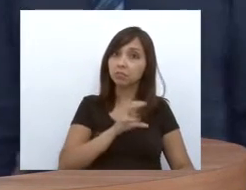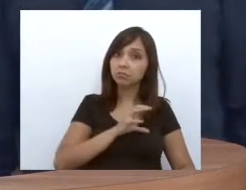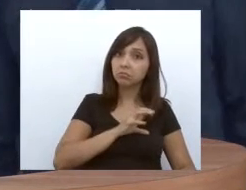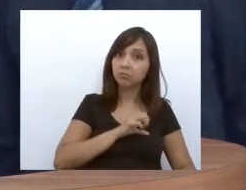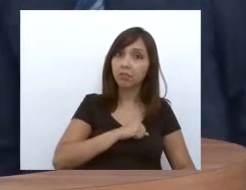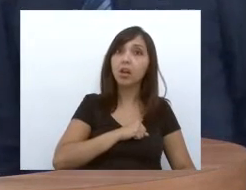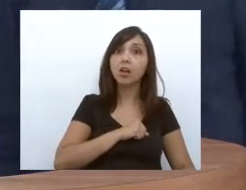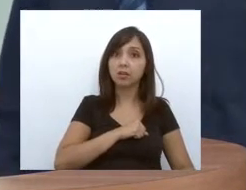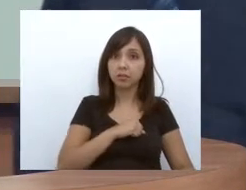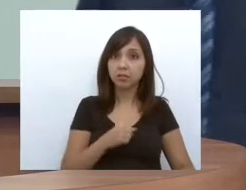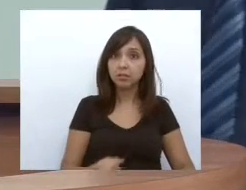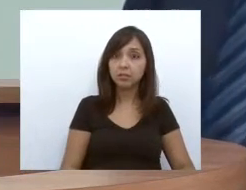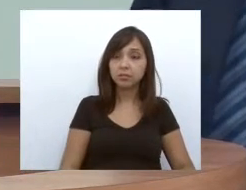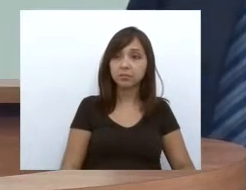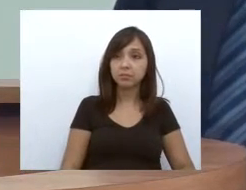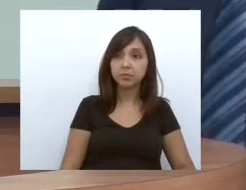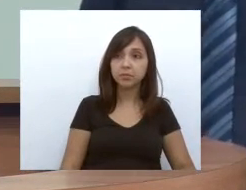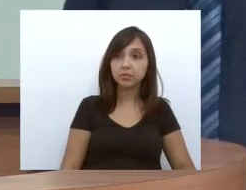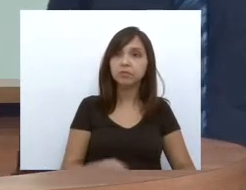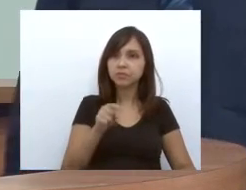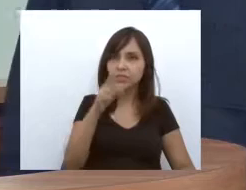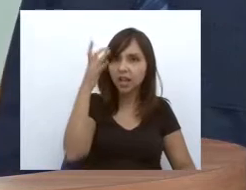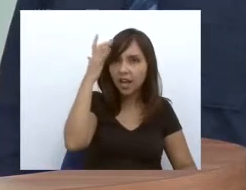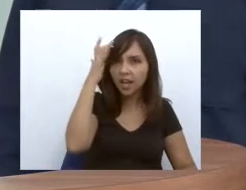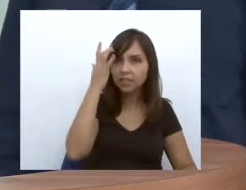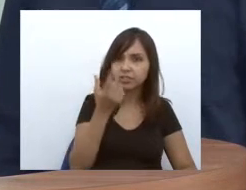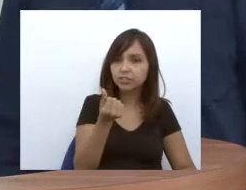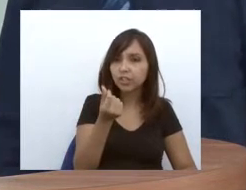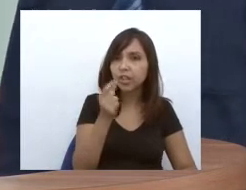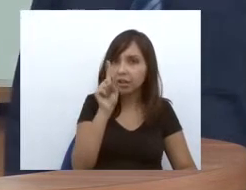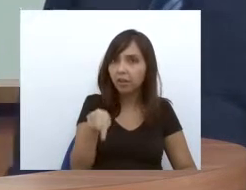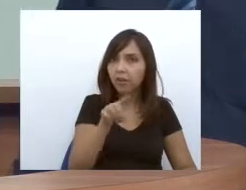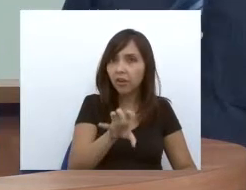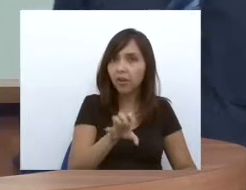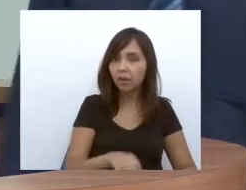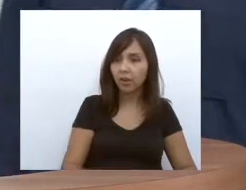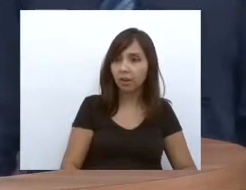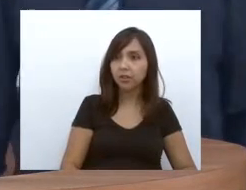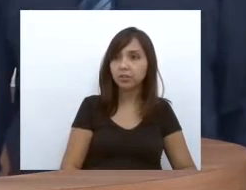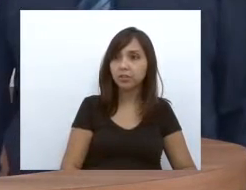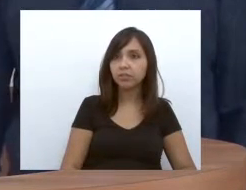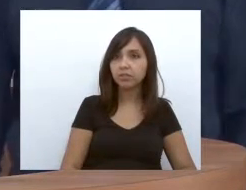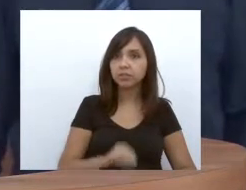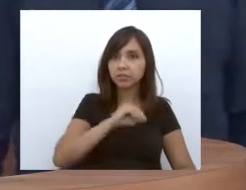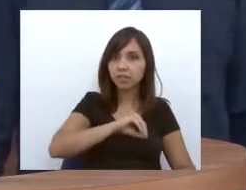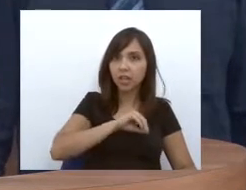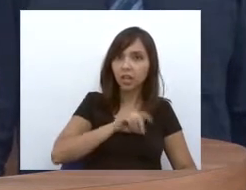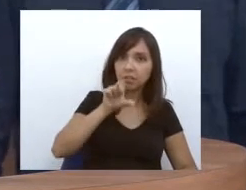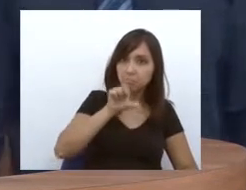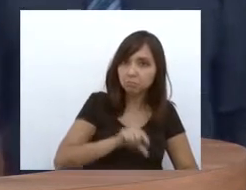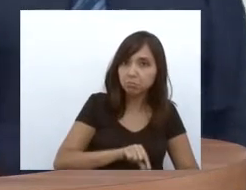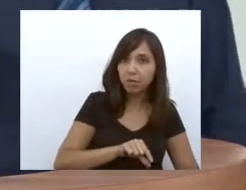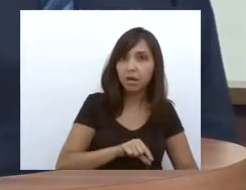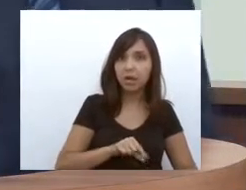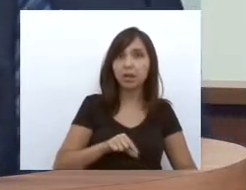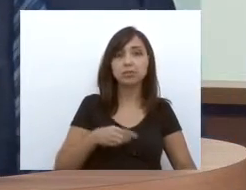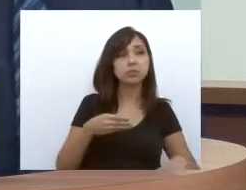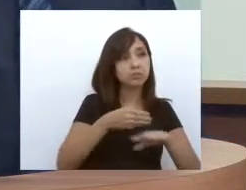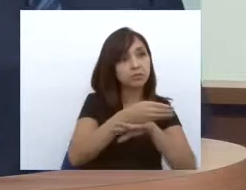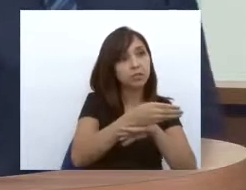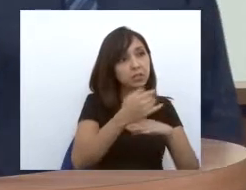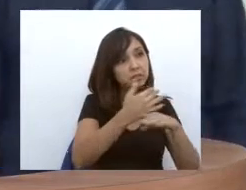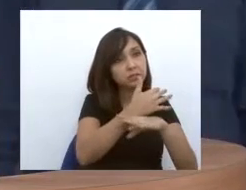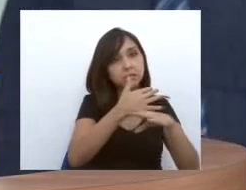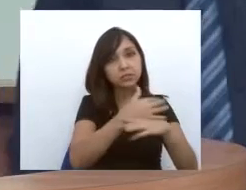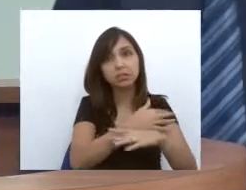causa. Porque o senhor acha que é por dinheiro, pelos baixos salários, que às vezes atravessam a cidade, como disse